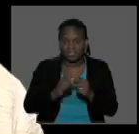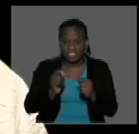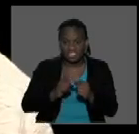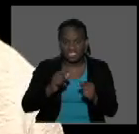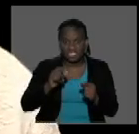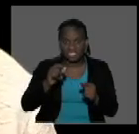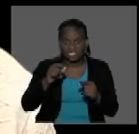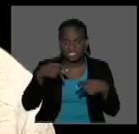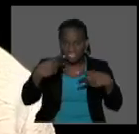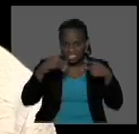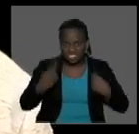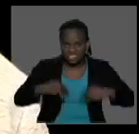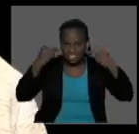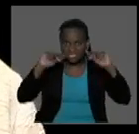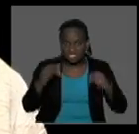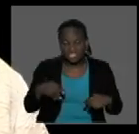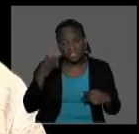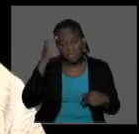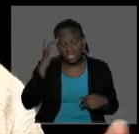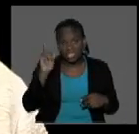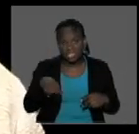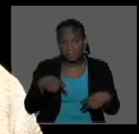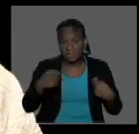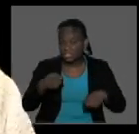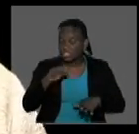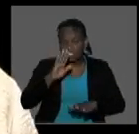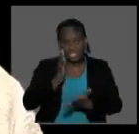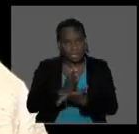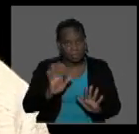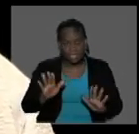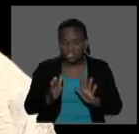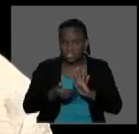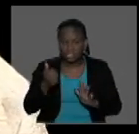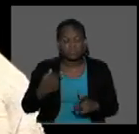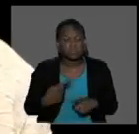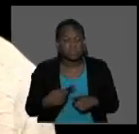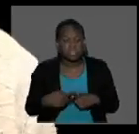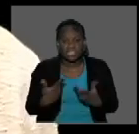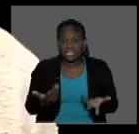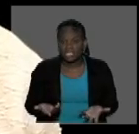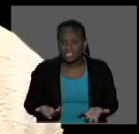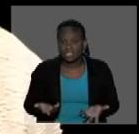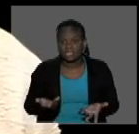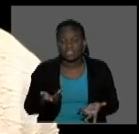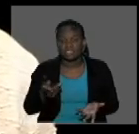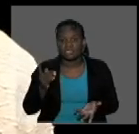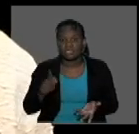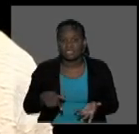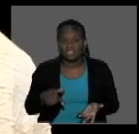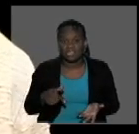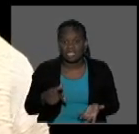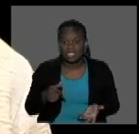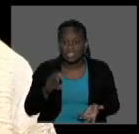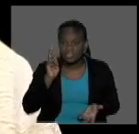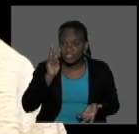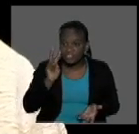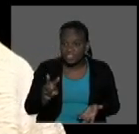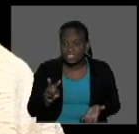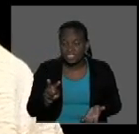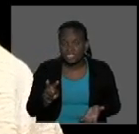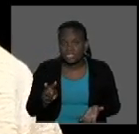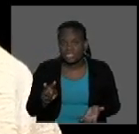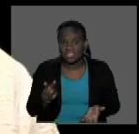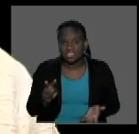que eu acho que é uma expressão que deve ser abolida. Por quê? Sim, porque ela é uma